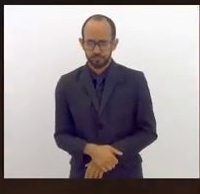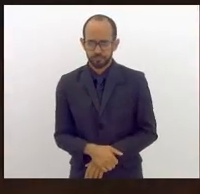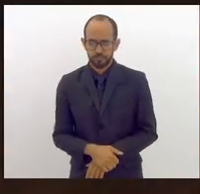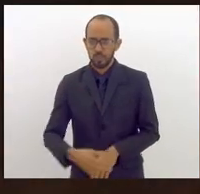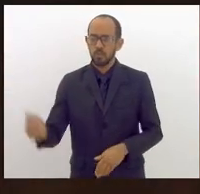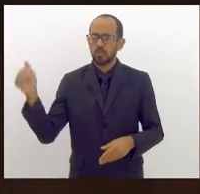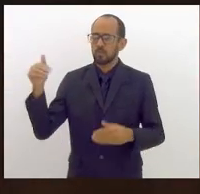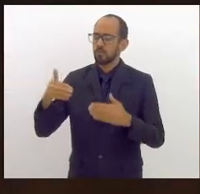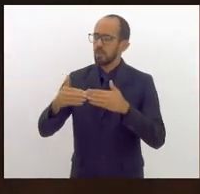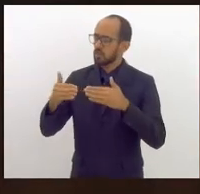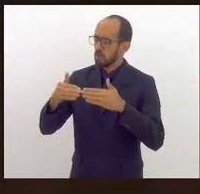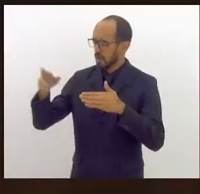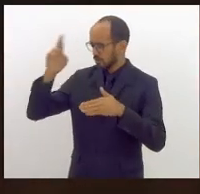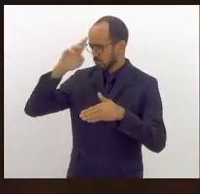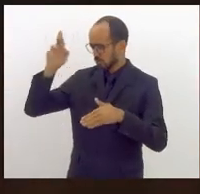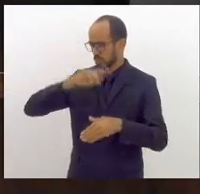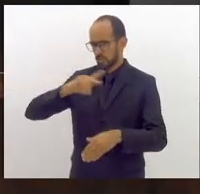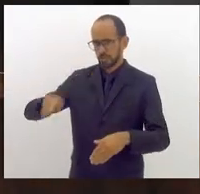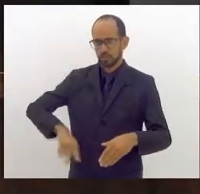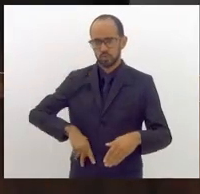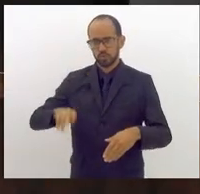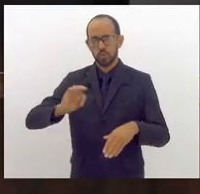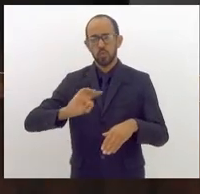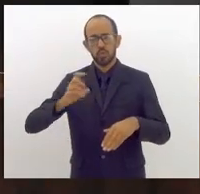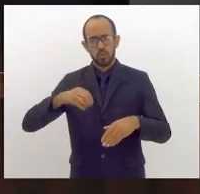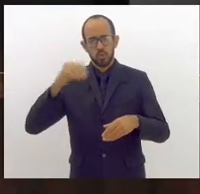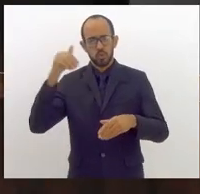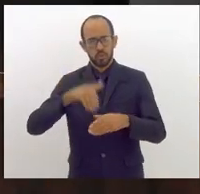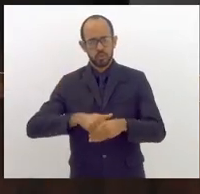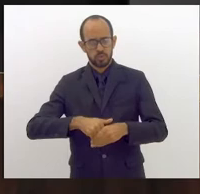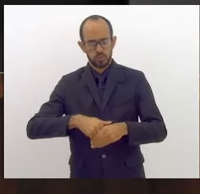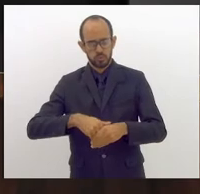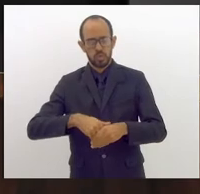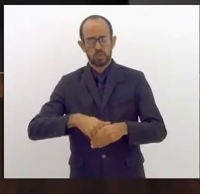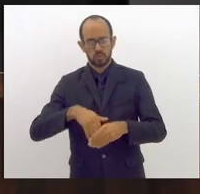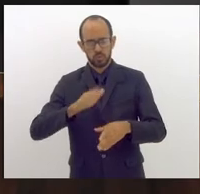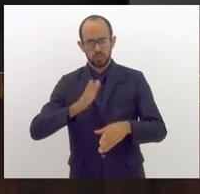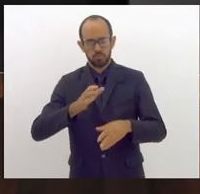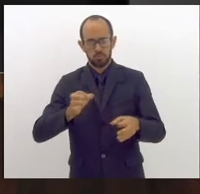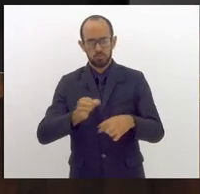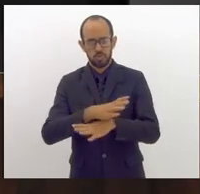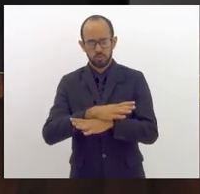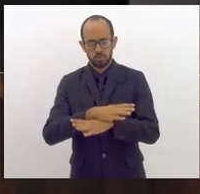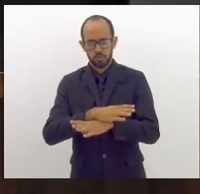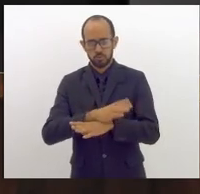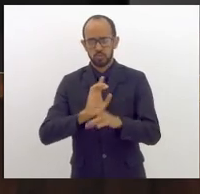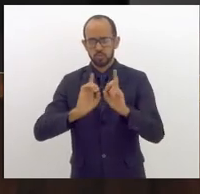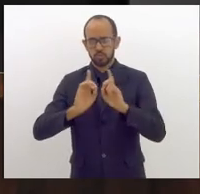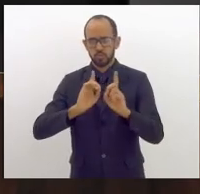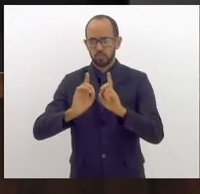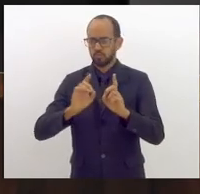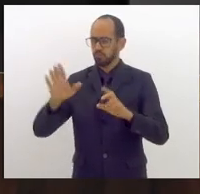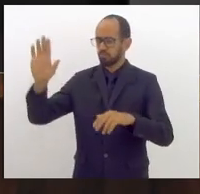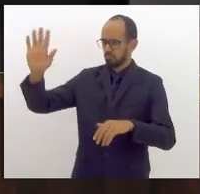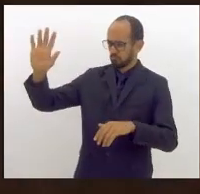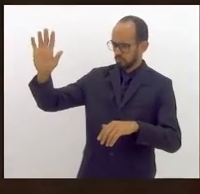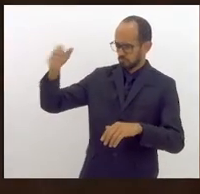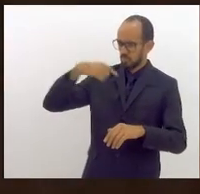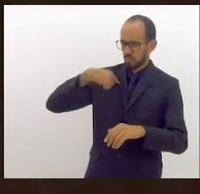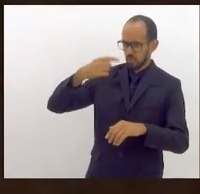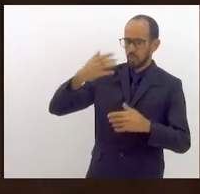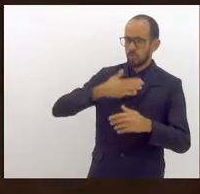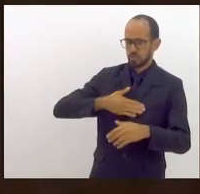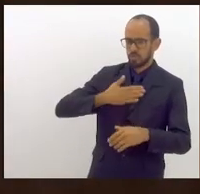parecia favorável senhor presidente com os pareceres emitidos em discussão Presidente eu queria fazer uma discussão rápida